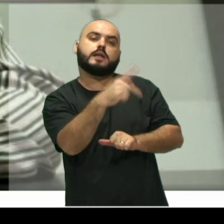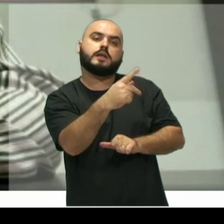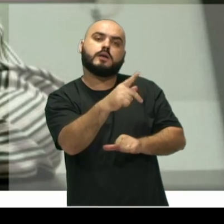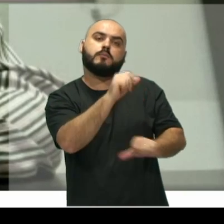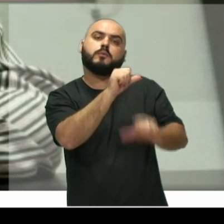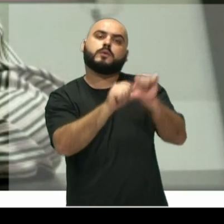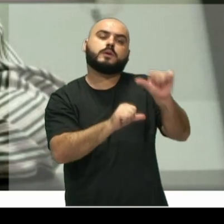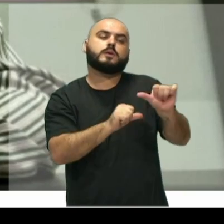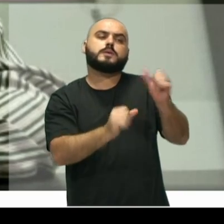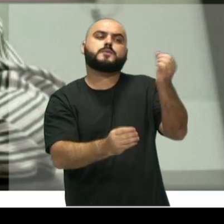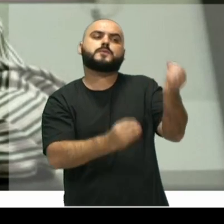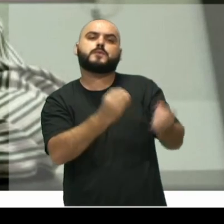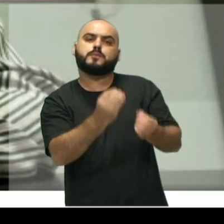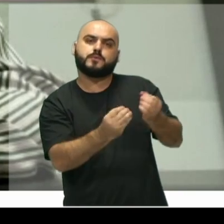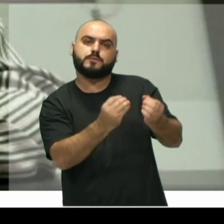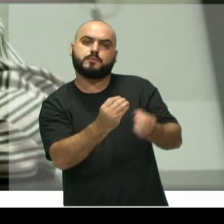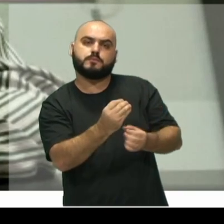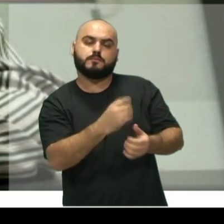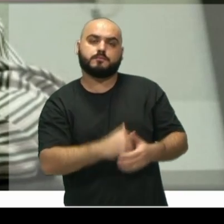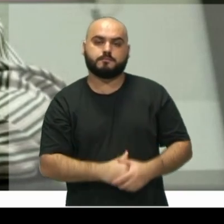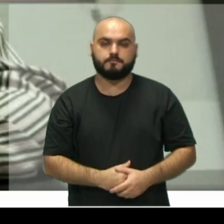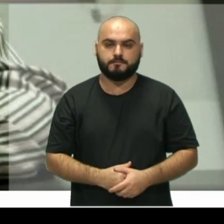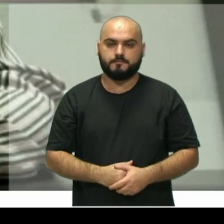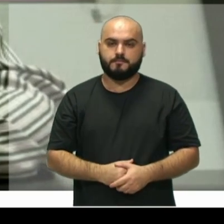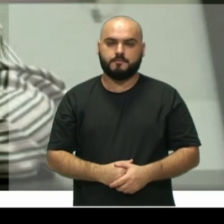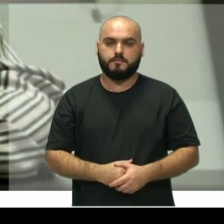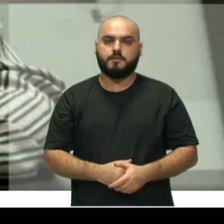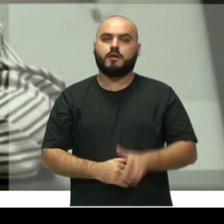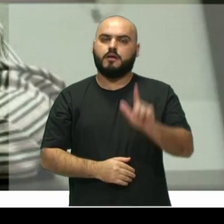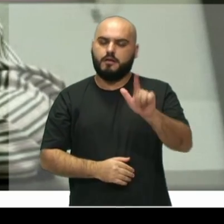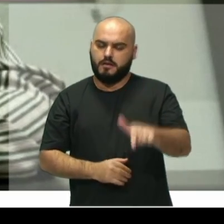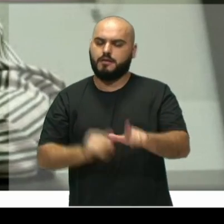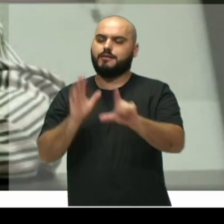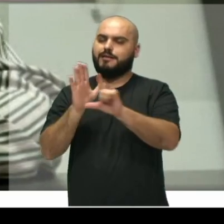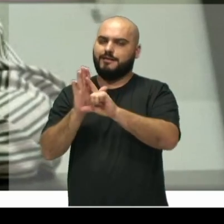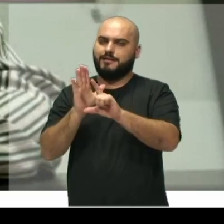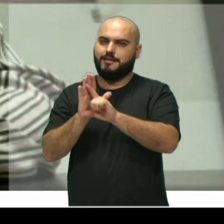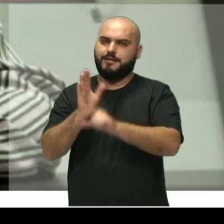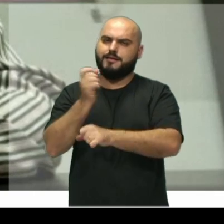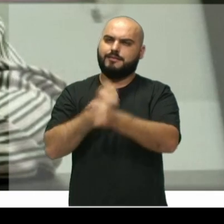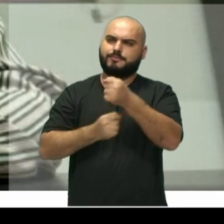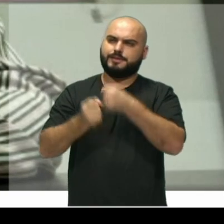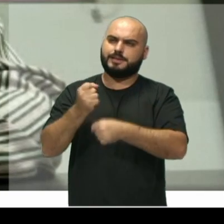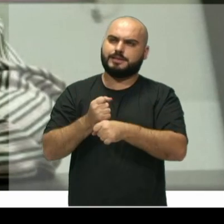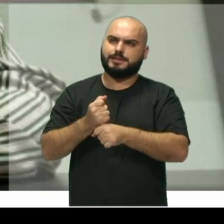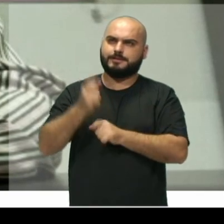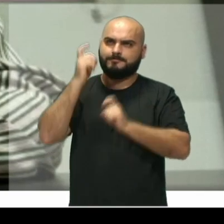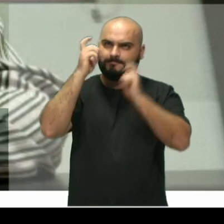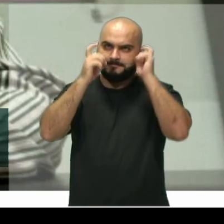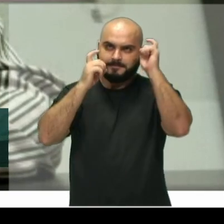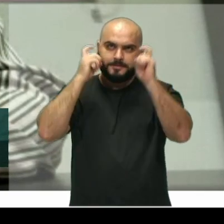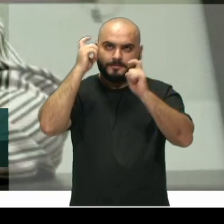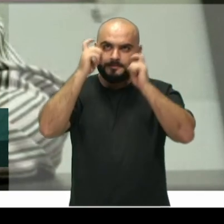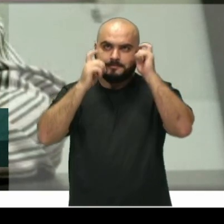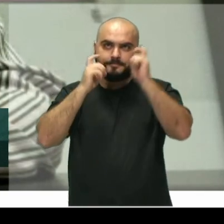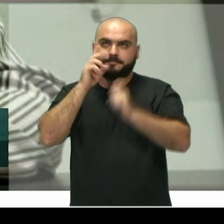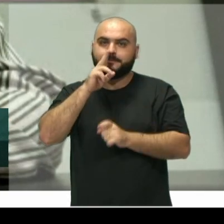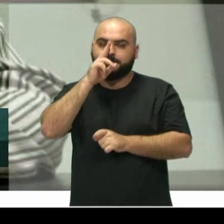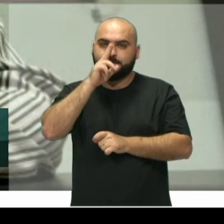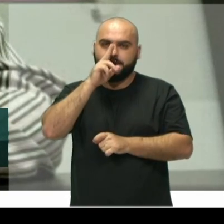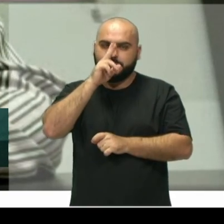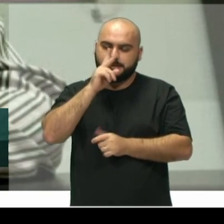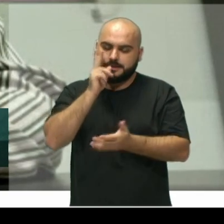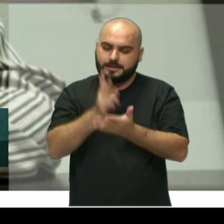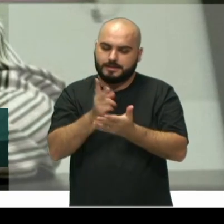alteração? É uma legislação que me preocupava desde do ano passado, então nós, com muita